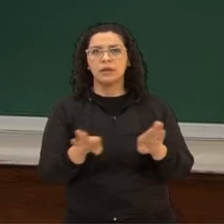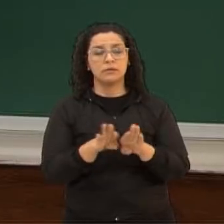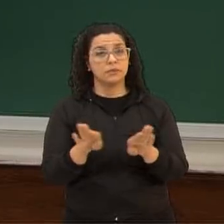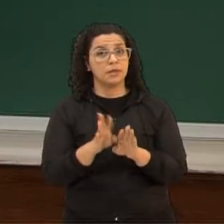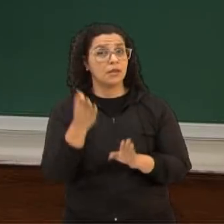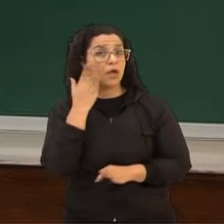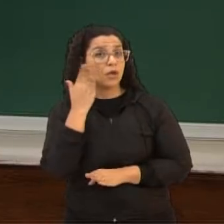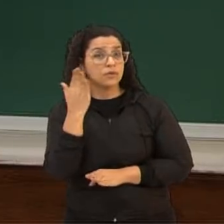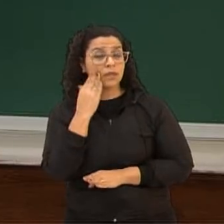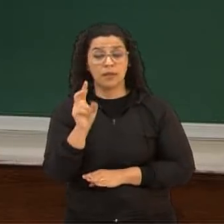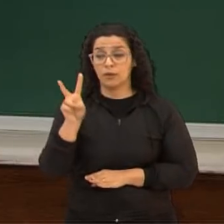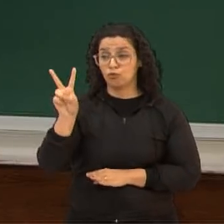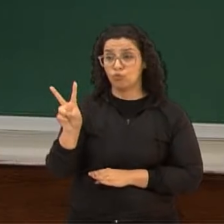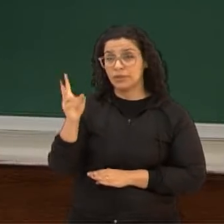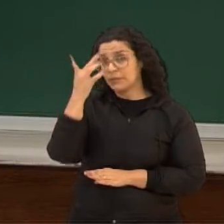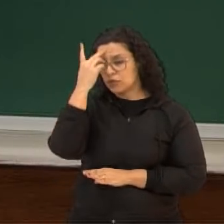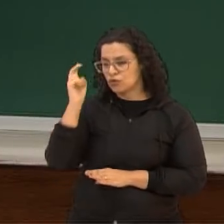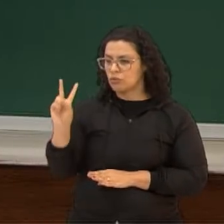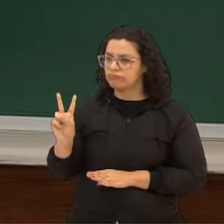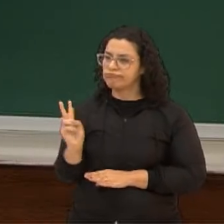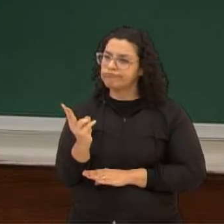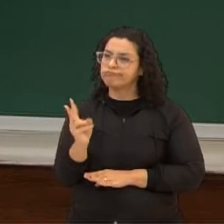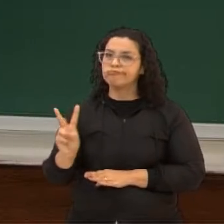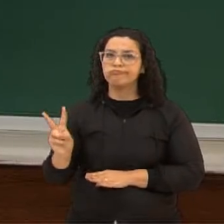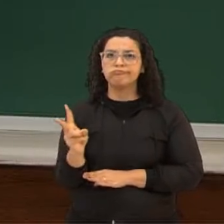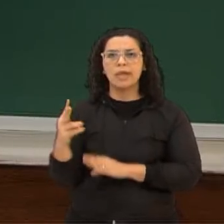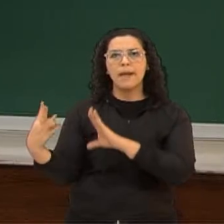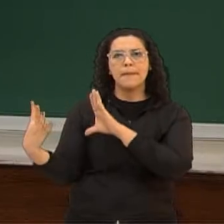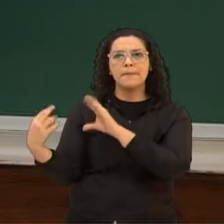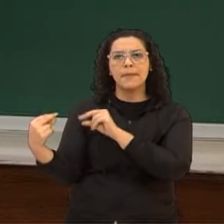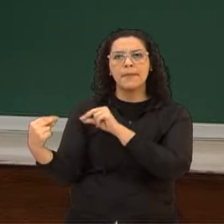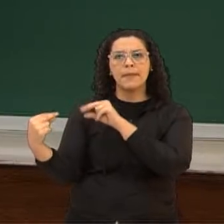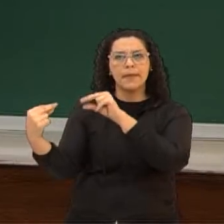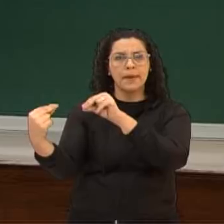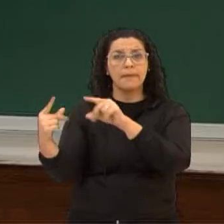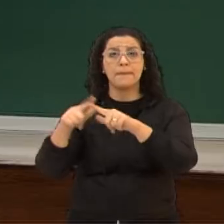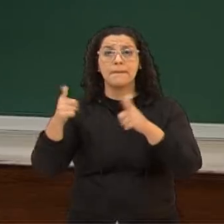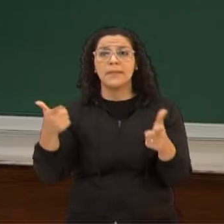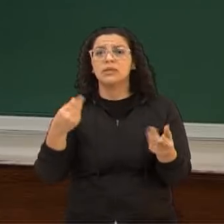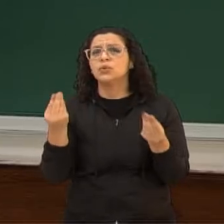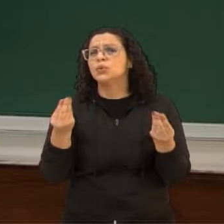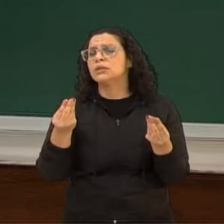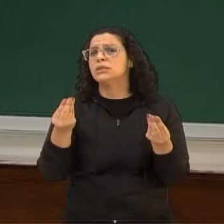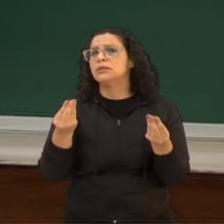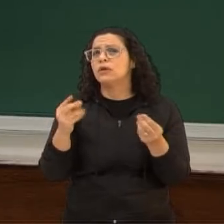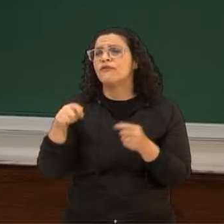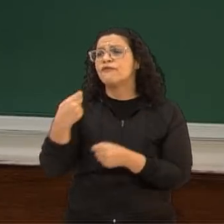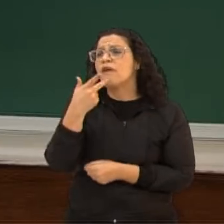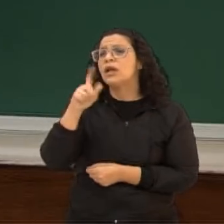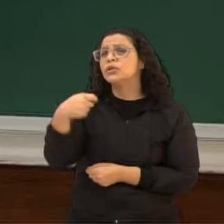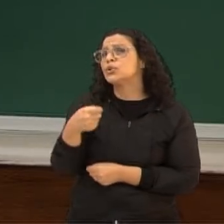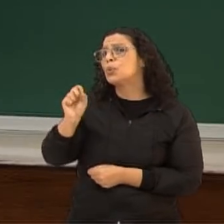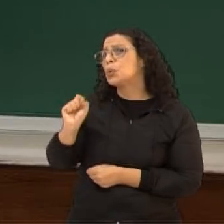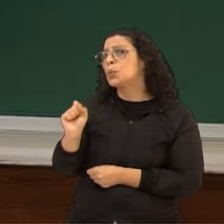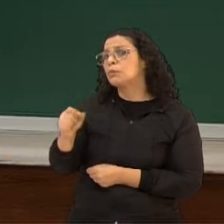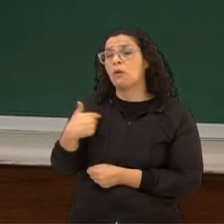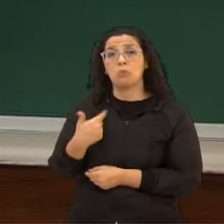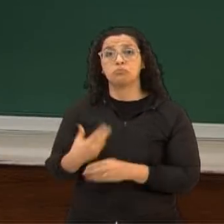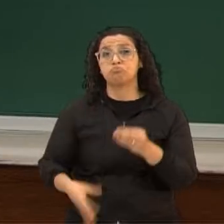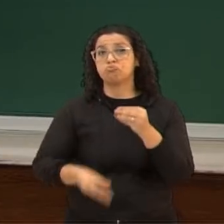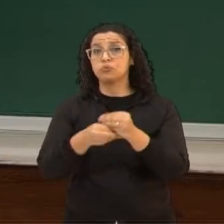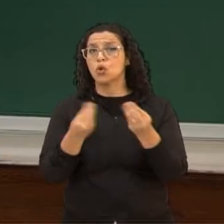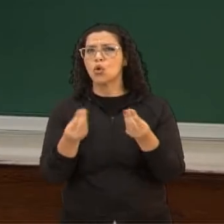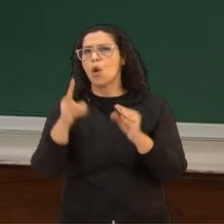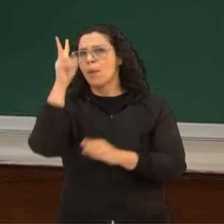você sabe que são dois indivíduos que estão andando e estão tendo um diálogo. Porém, é difícil você acrescentar o que pode ser,